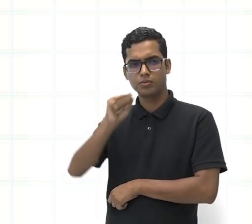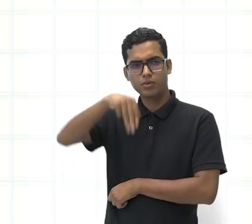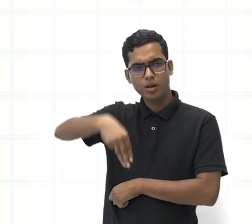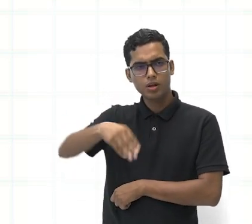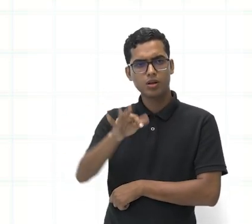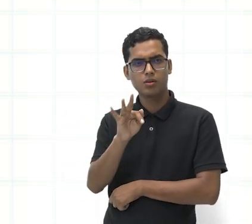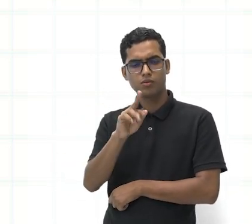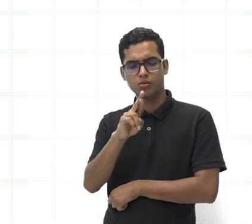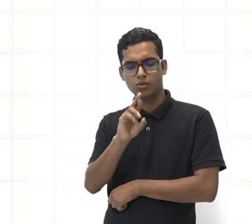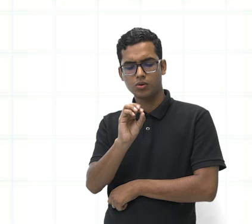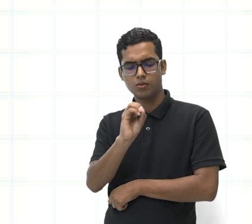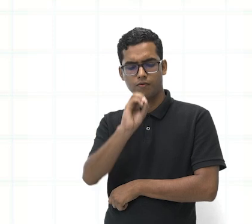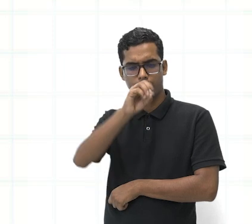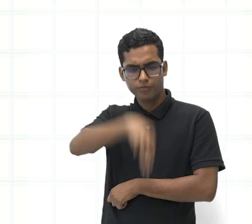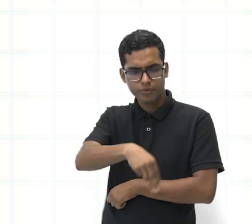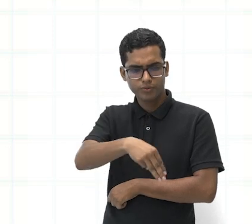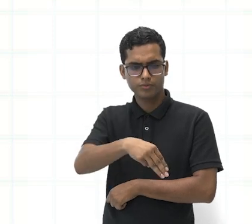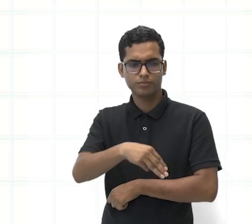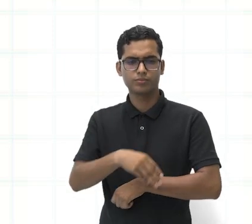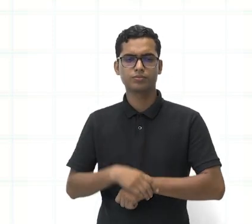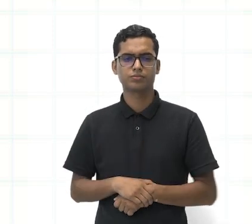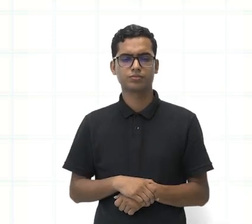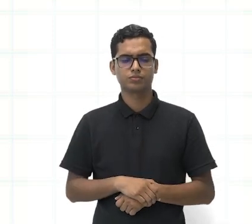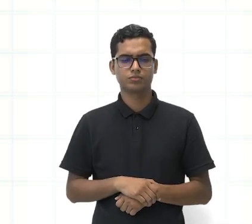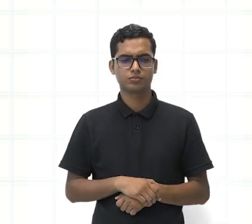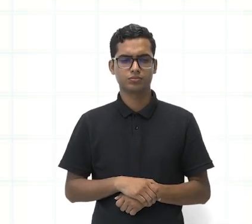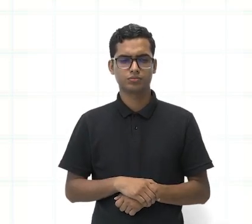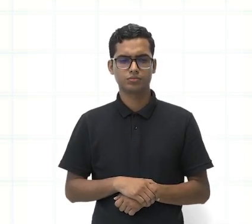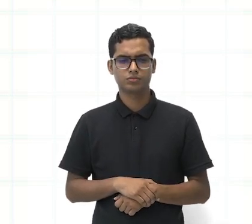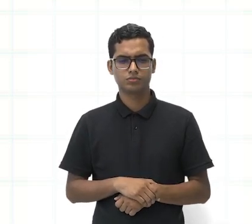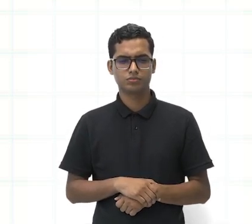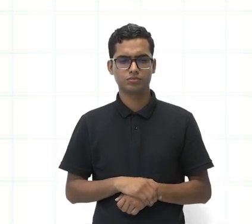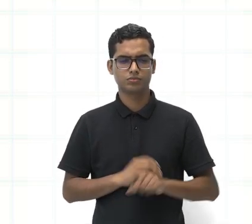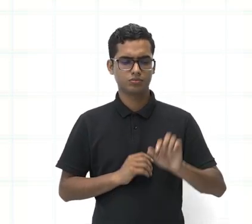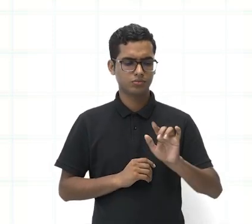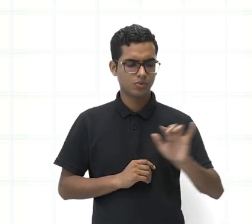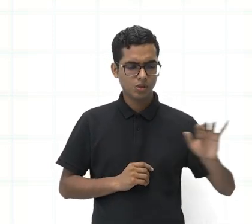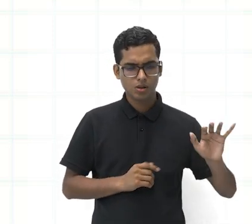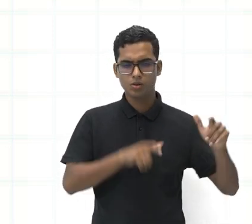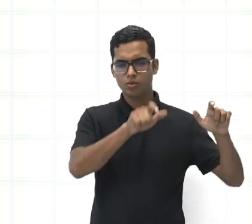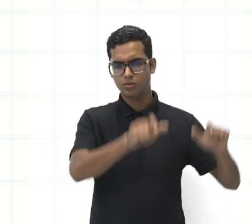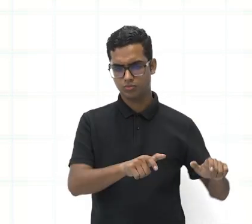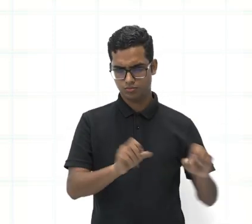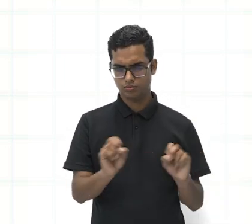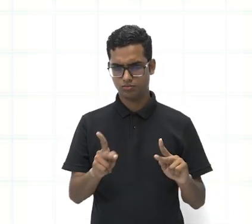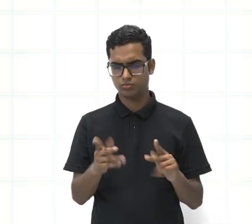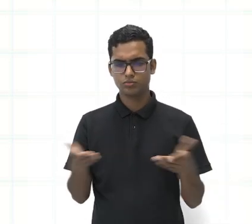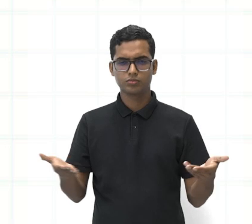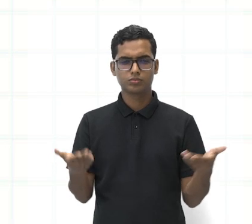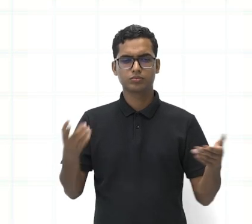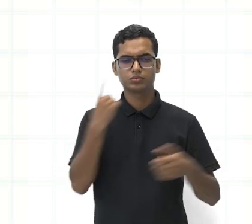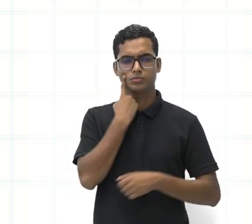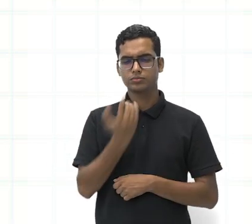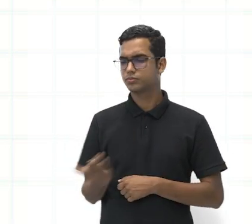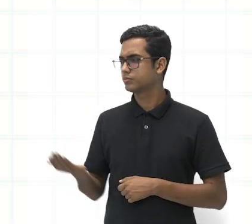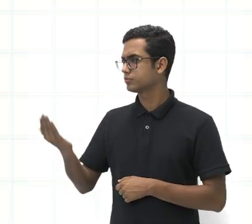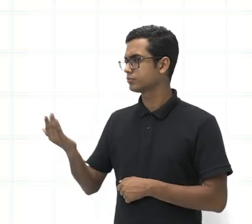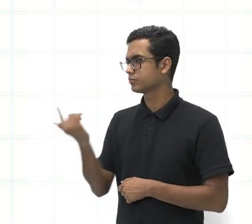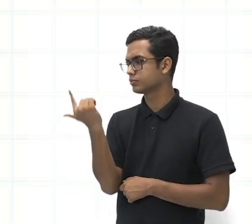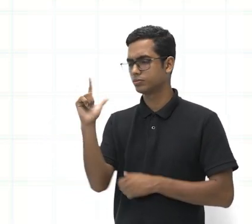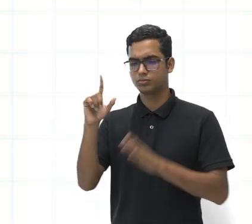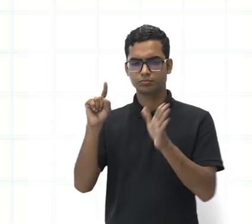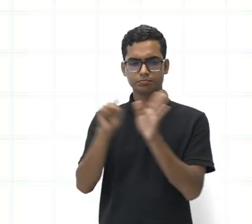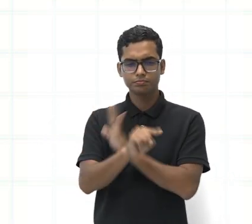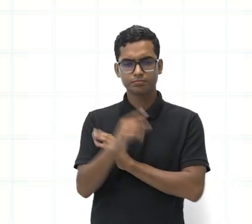from. I am from. Eu sou da ou do tal localidade, ok? E aí eu tenho what's